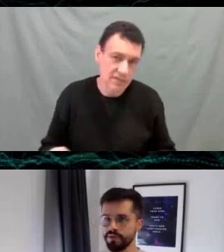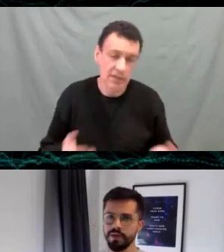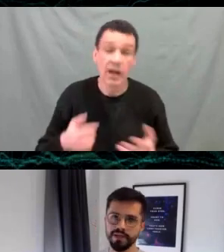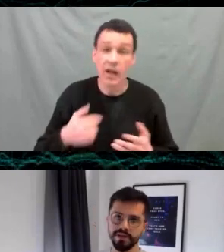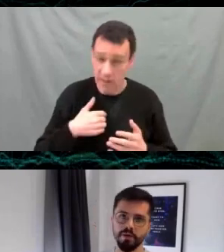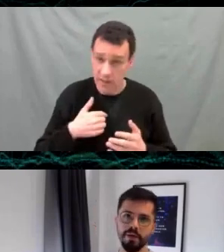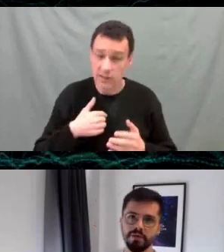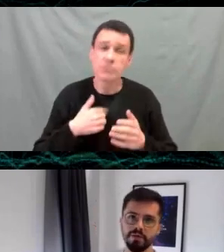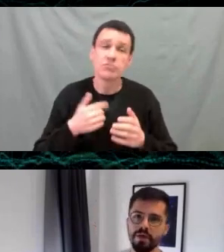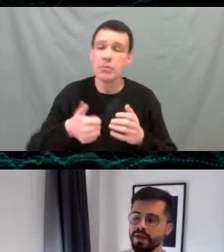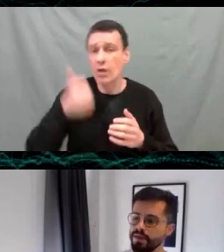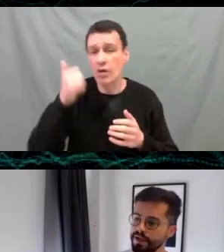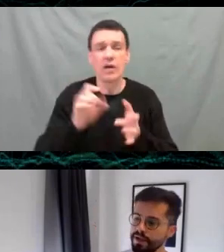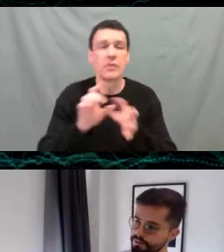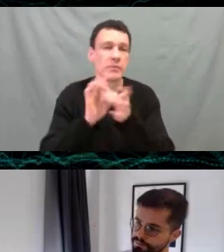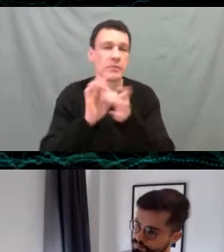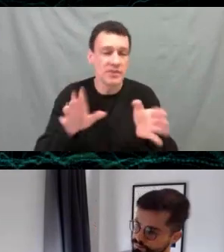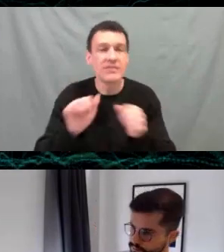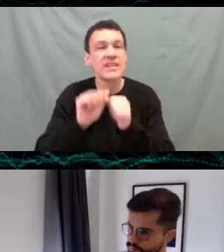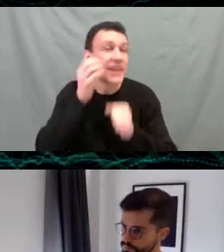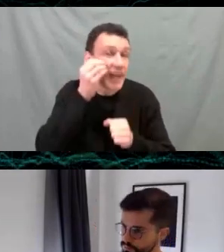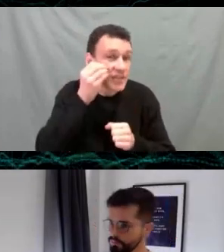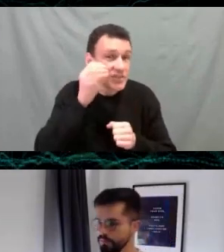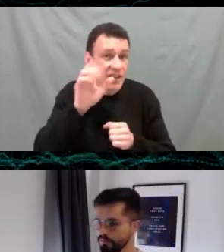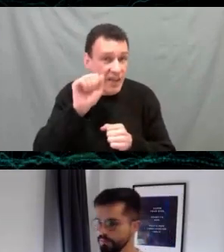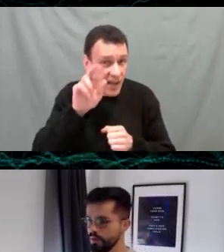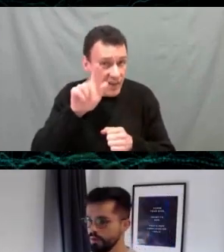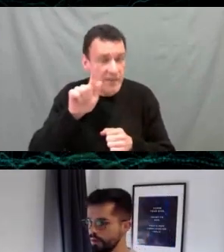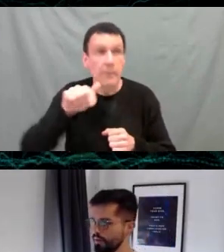com mais segurança né com mais confiabilidade